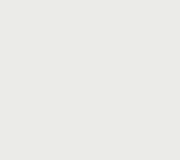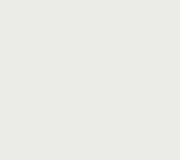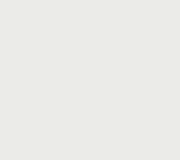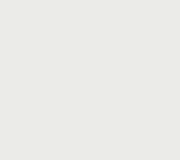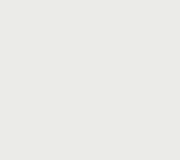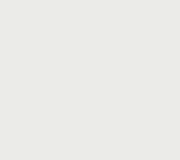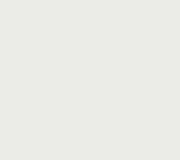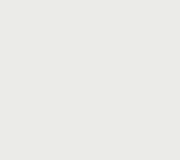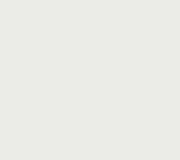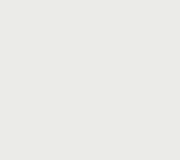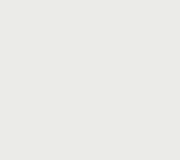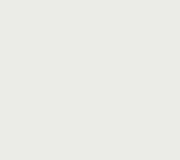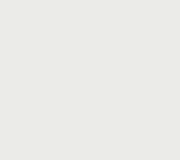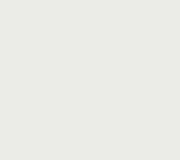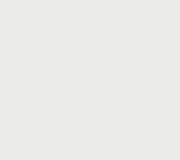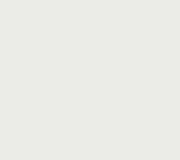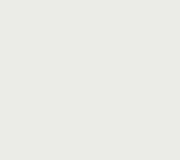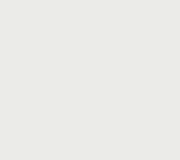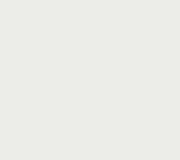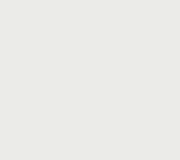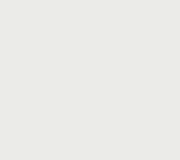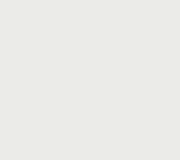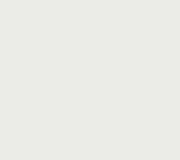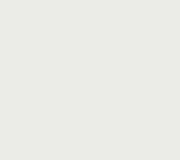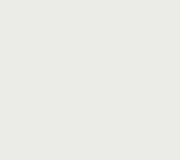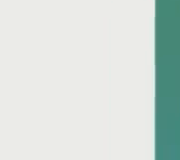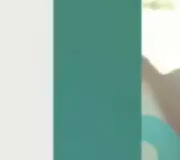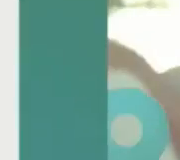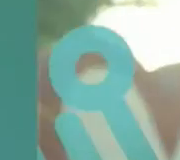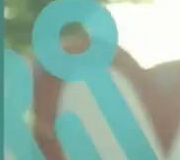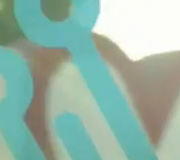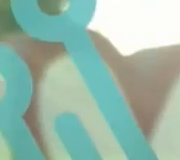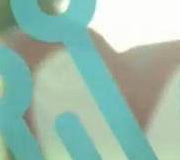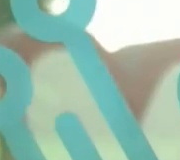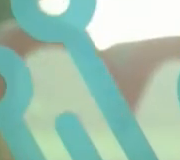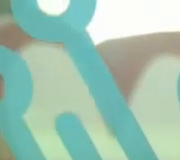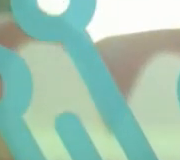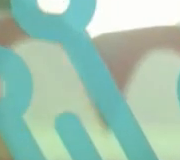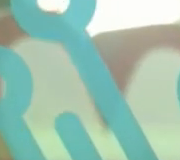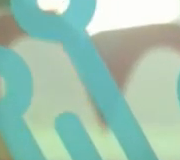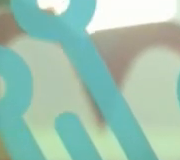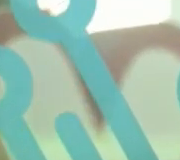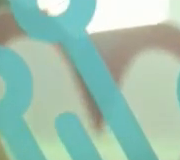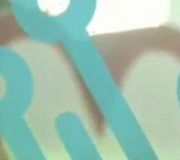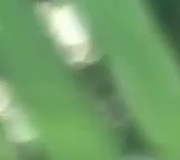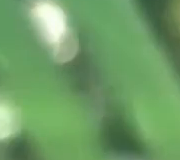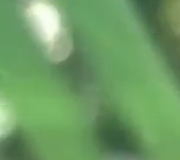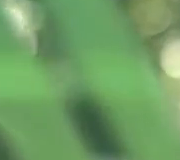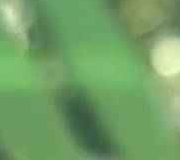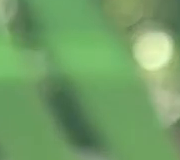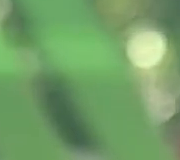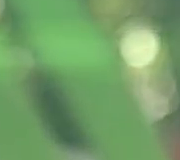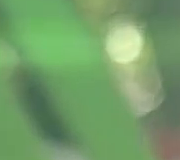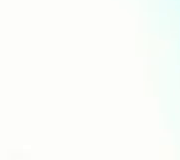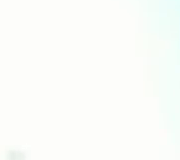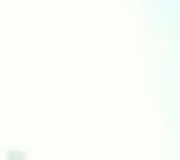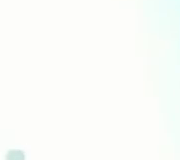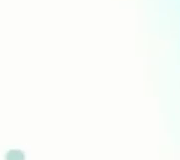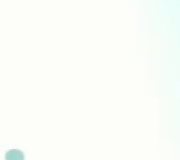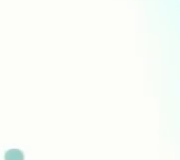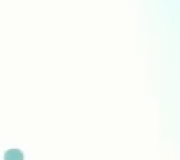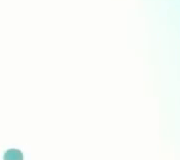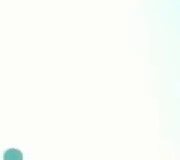Vivemos em um planeta interconectado, não apenas pela velocidade com que trocamos informações, mas porque tudo o que